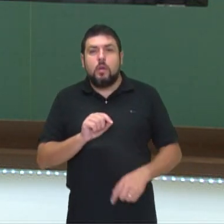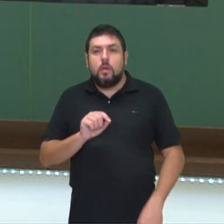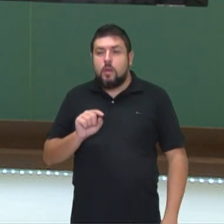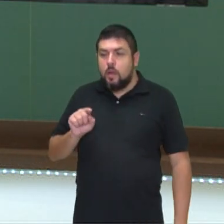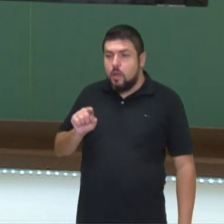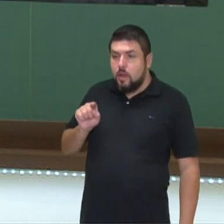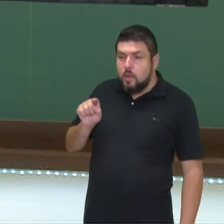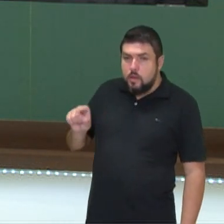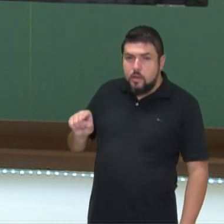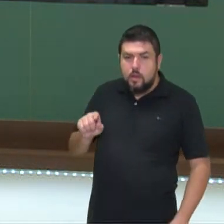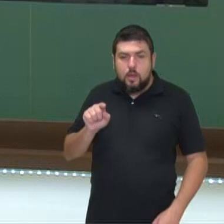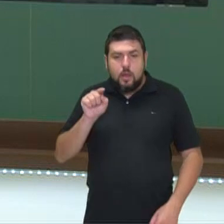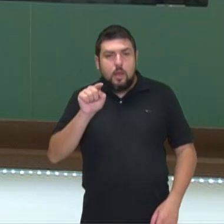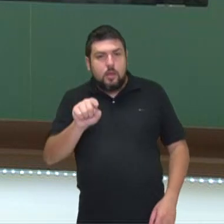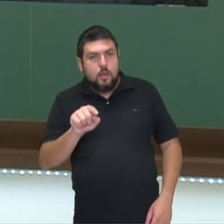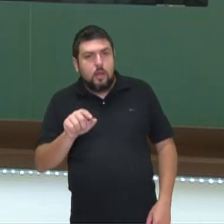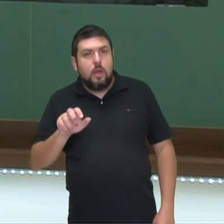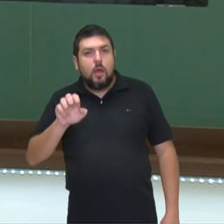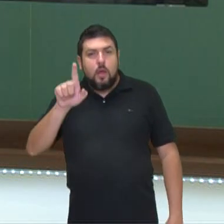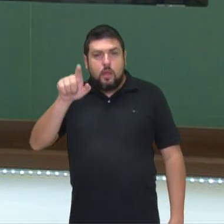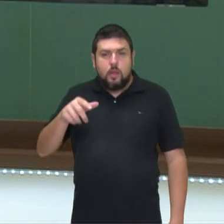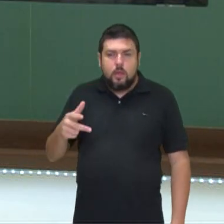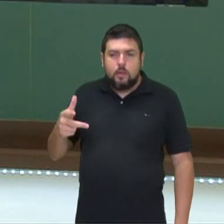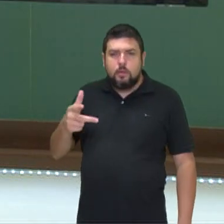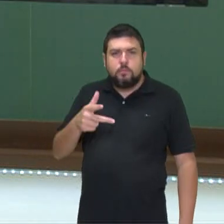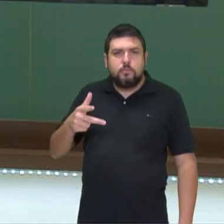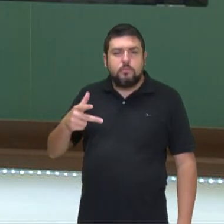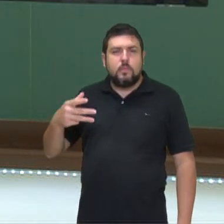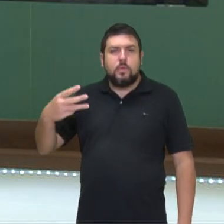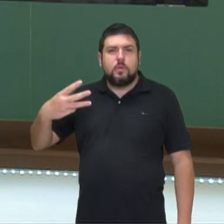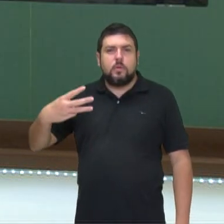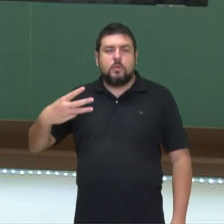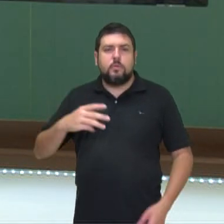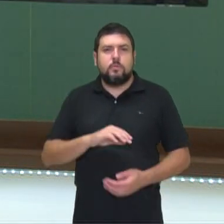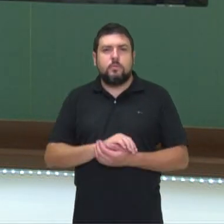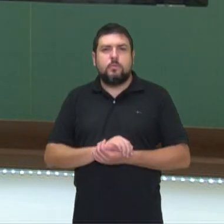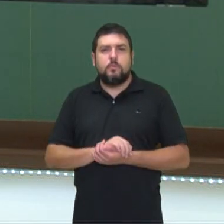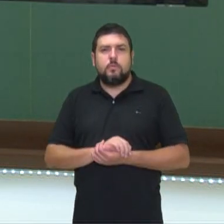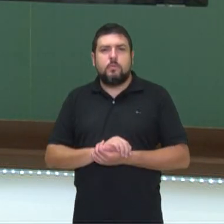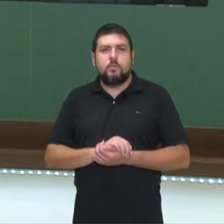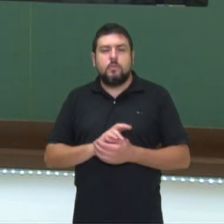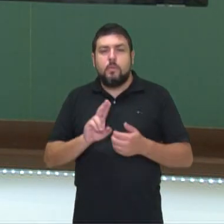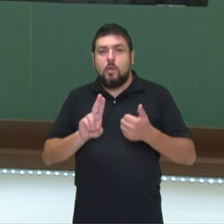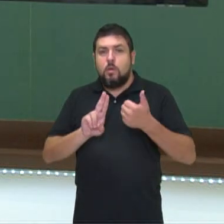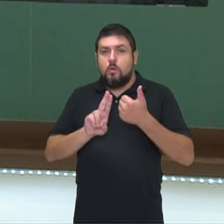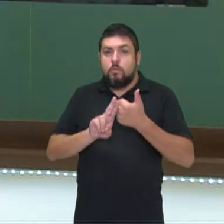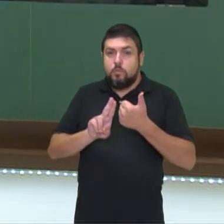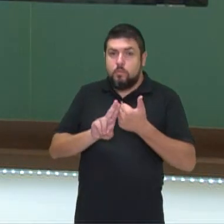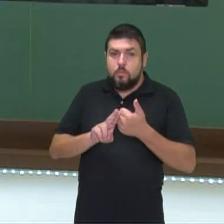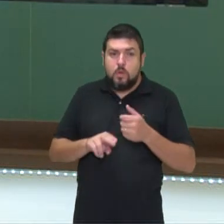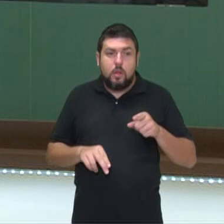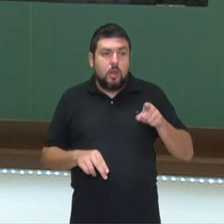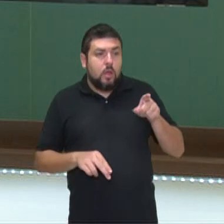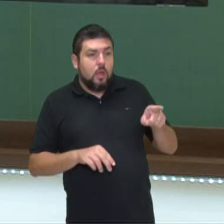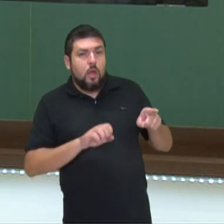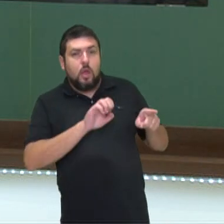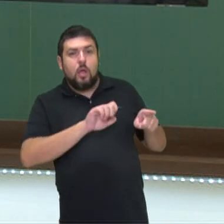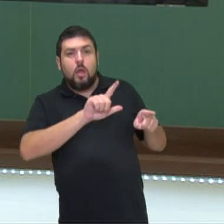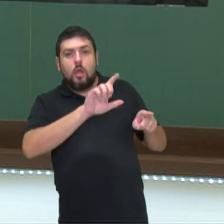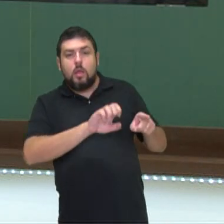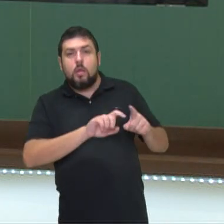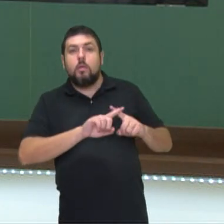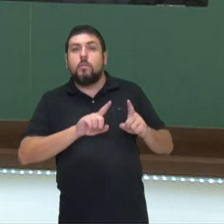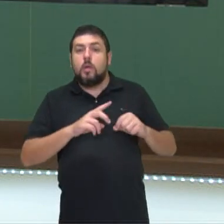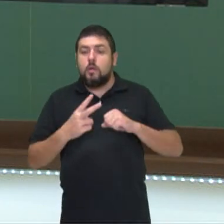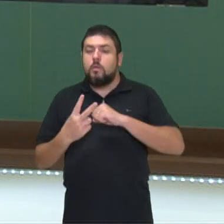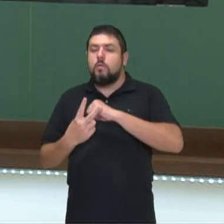você. Uma terceira pessoa nós temos. Não há presença do pronome aqui, nem de um nome, mas pelo verbo nós